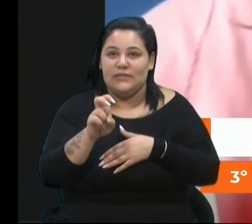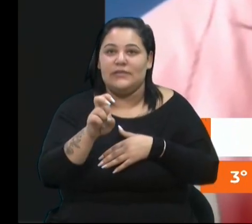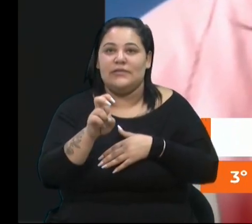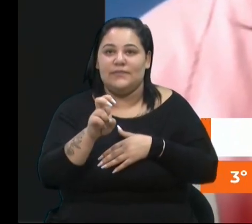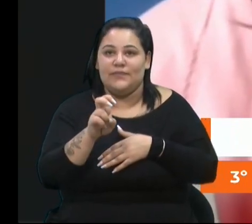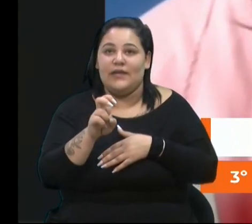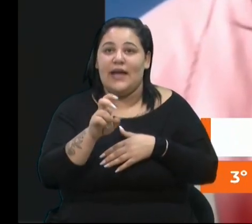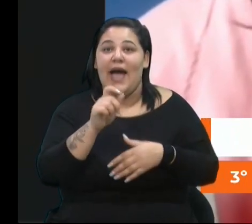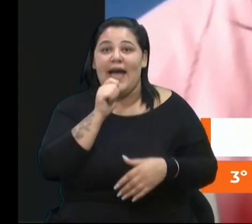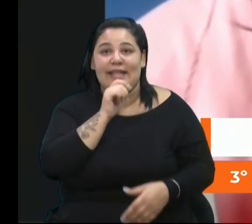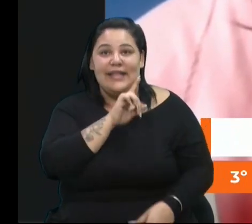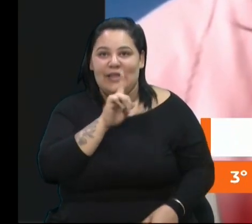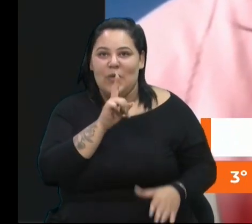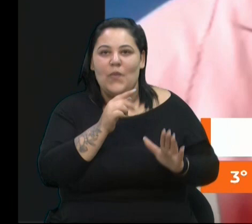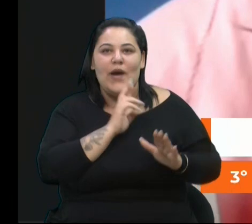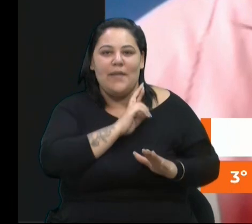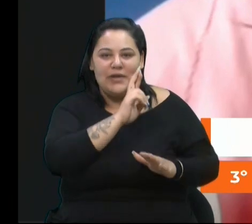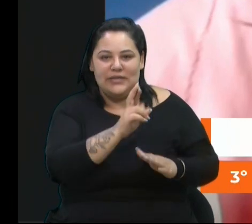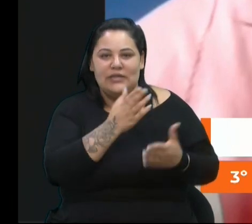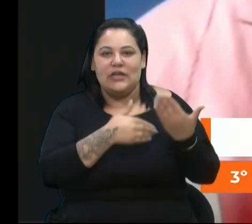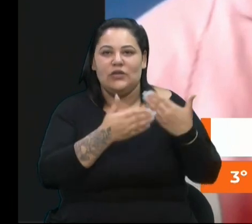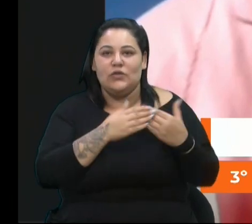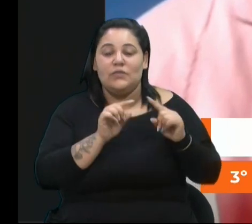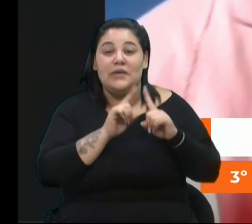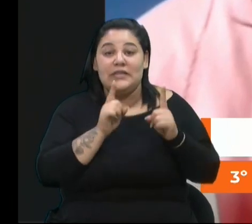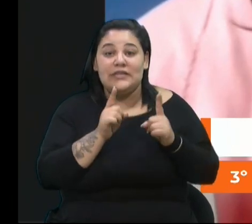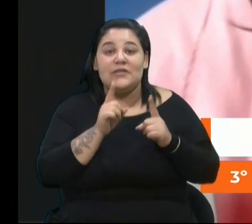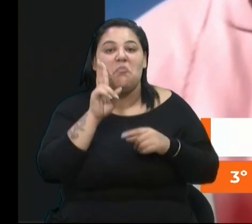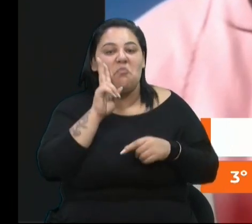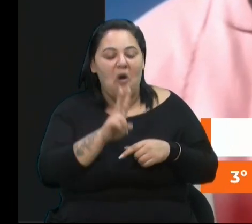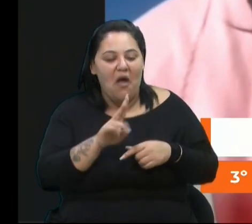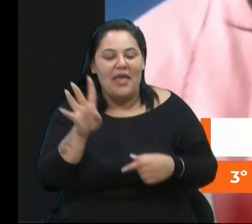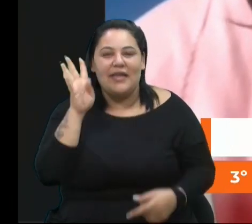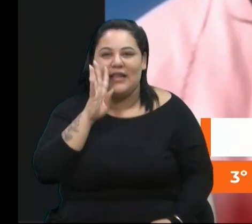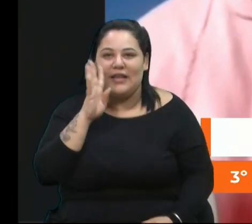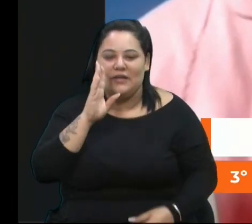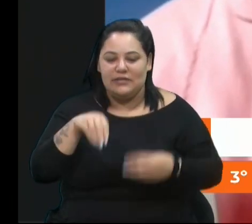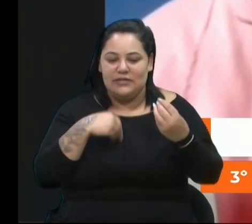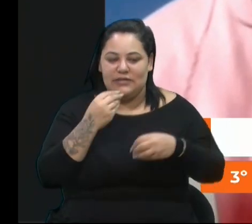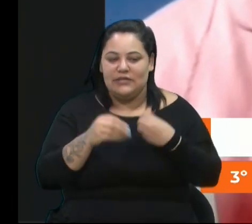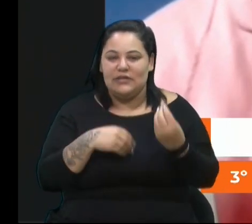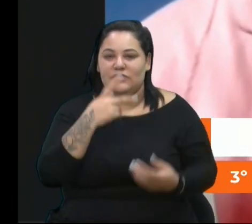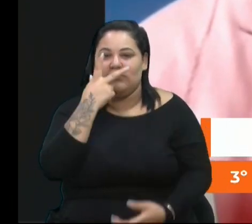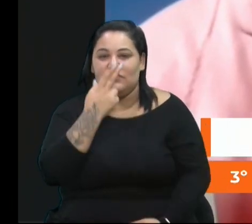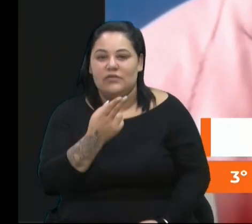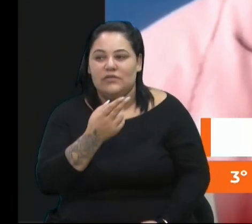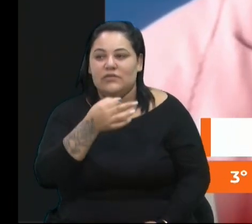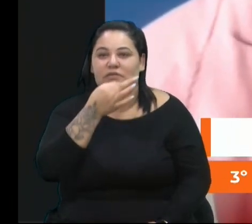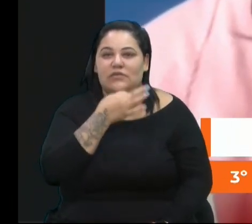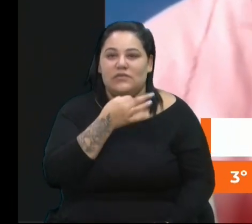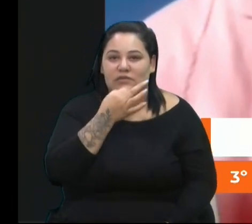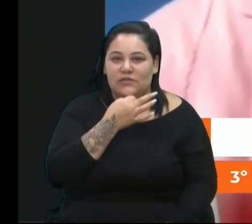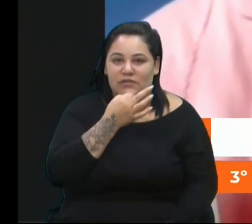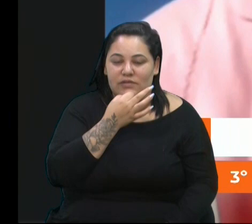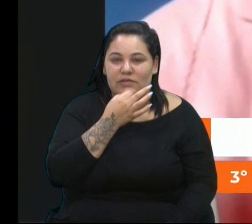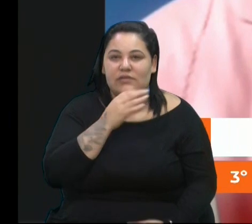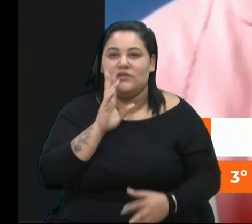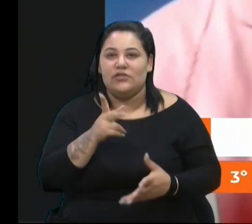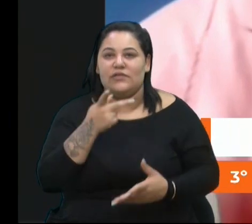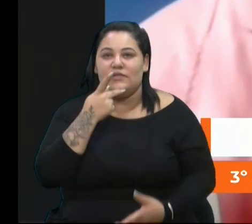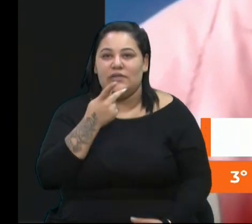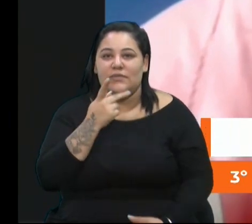não reflete o que é, mas olha que legal essa percepção. A gente sente o mesmo em Caxias, quando nós começamos a falar sobre isso.